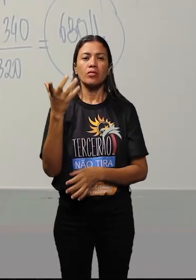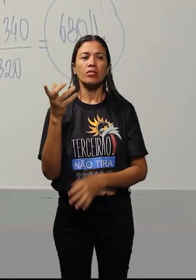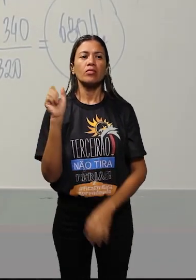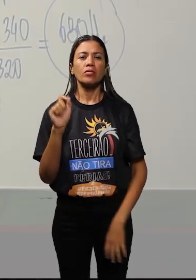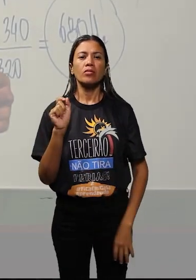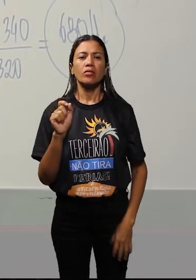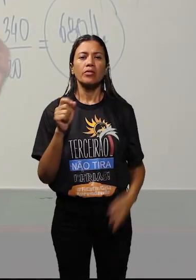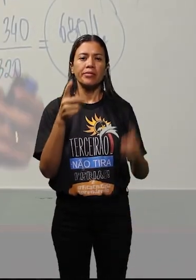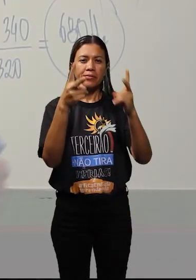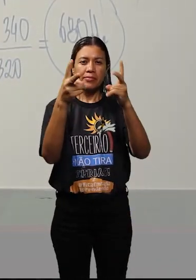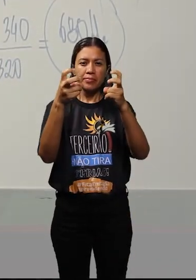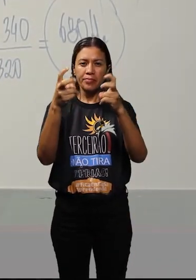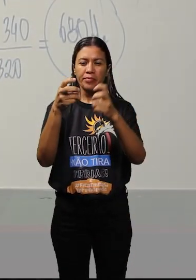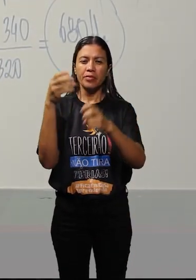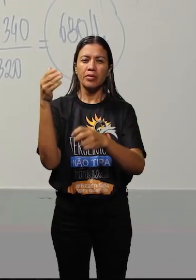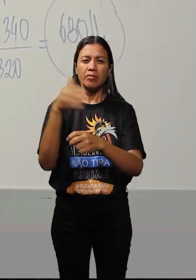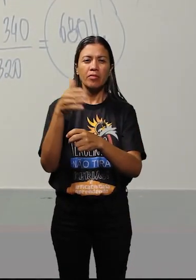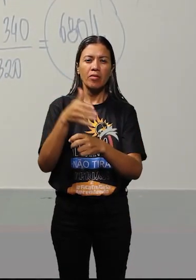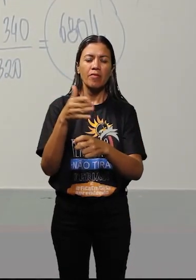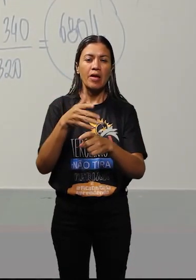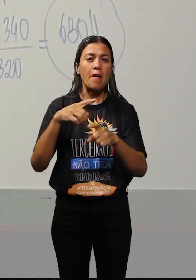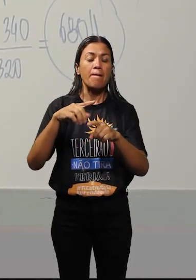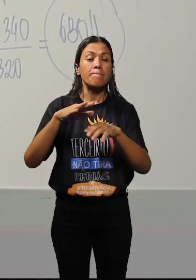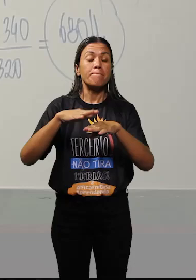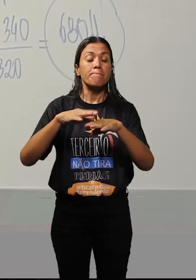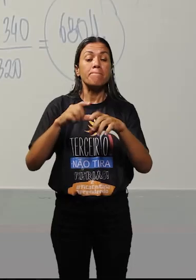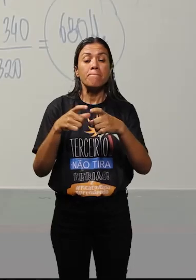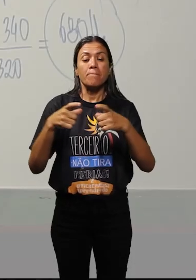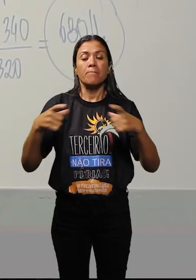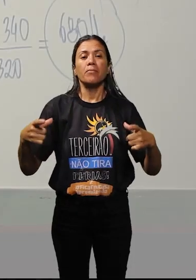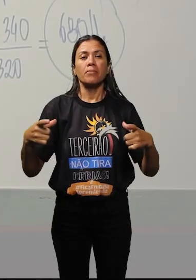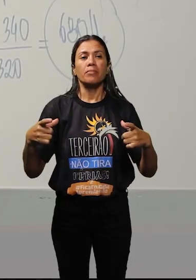Se eu tiver um afastamento entre fonte e observador, eu vou ter